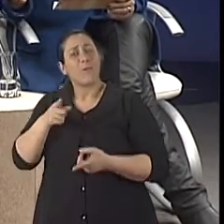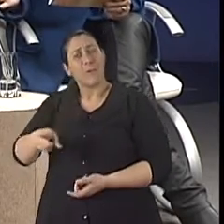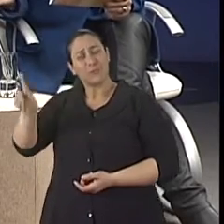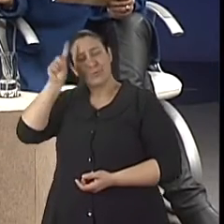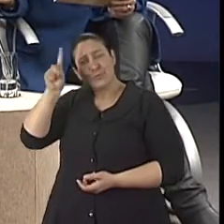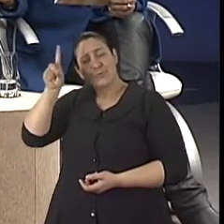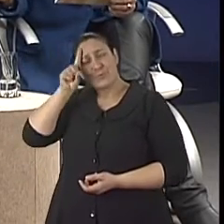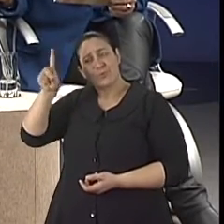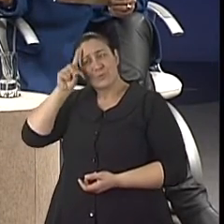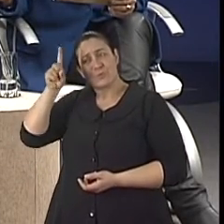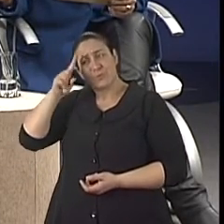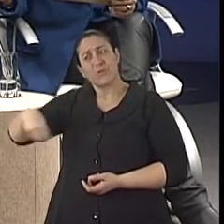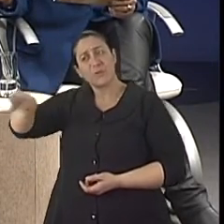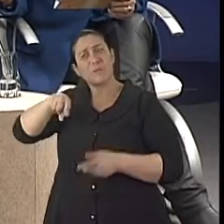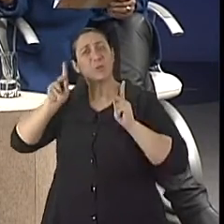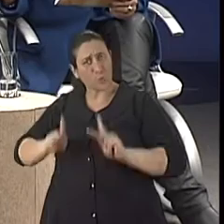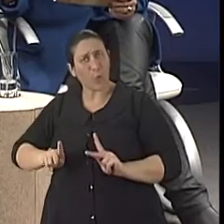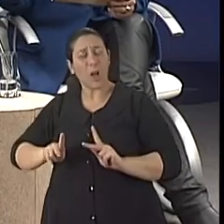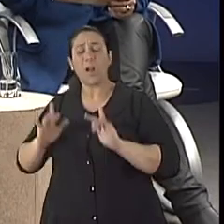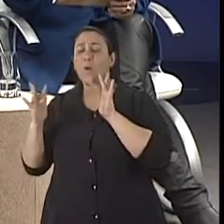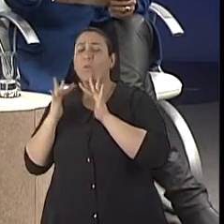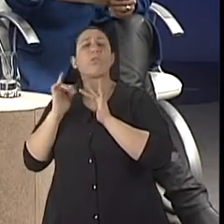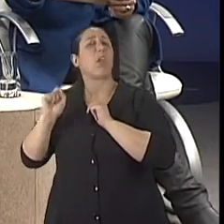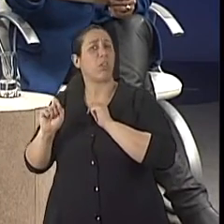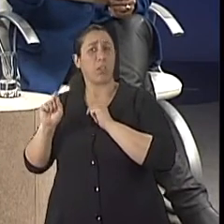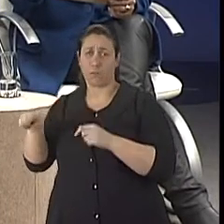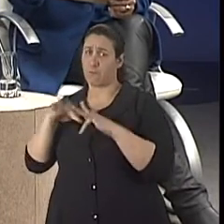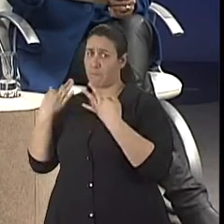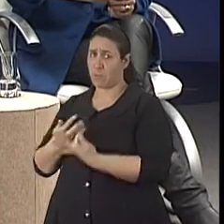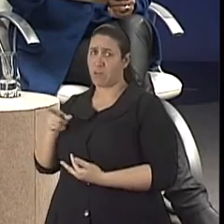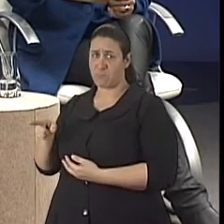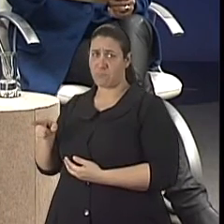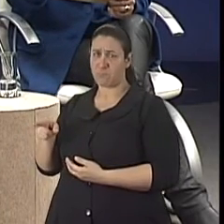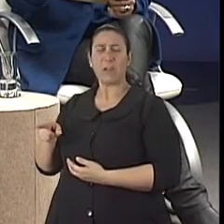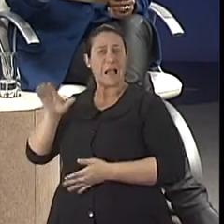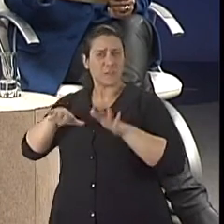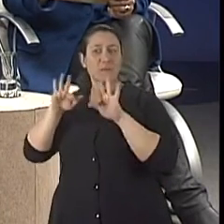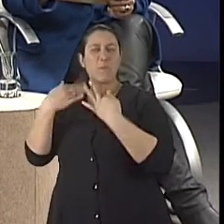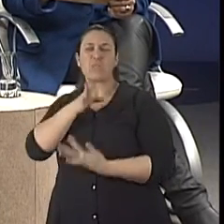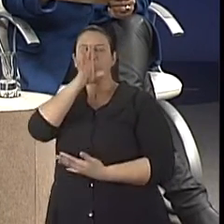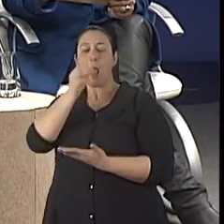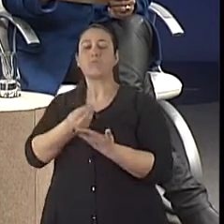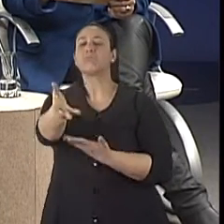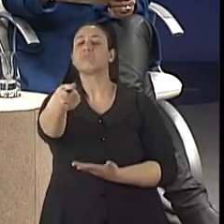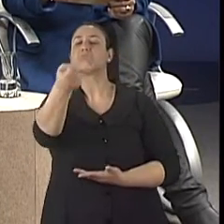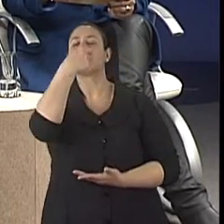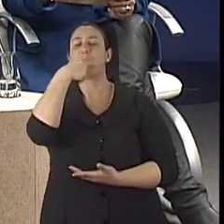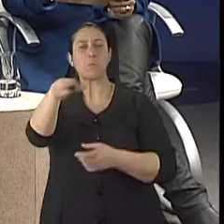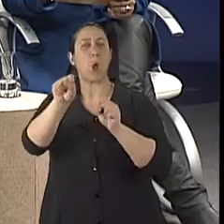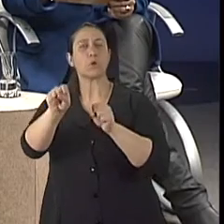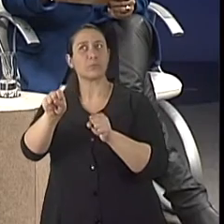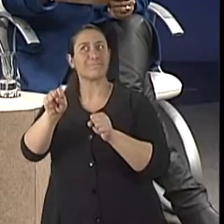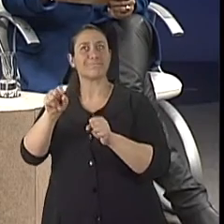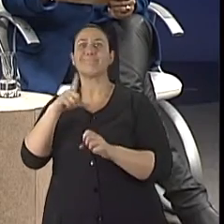familiar ou sem o familiar, né? E quando os familiares automedicam o paciente? Pois é. Casos